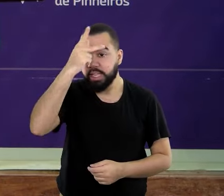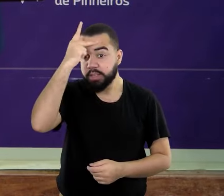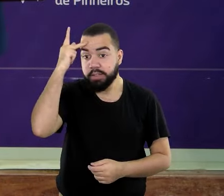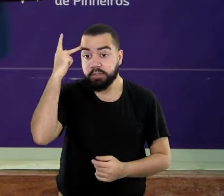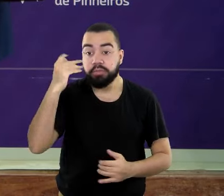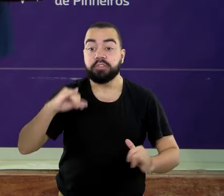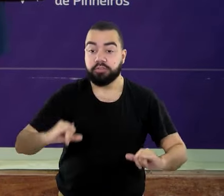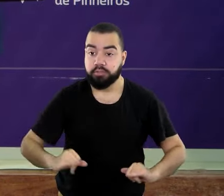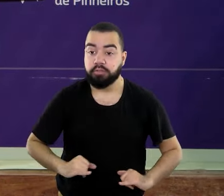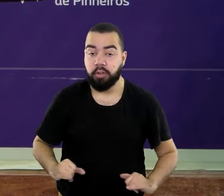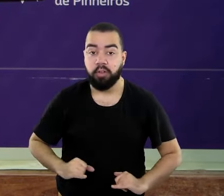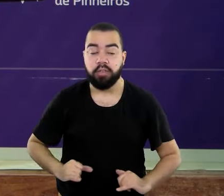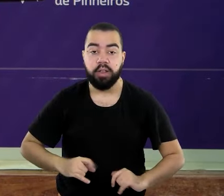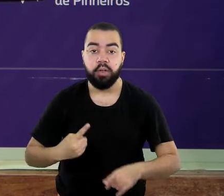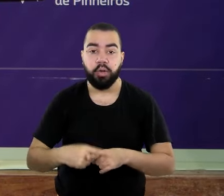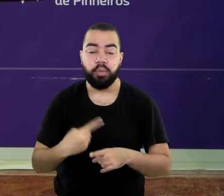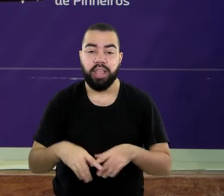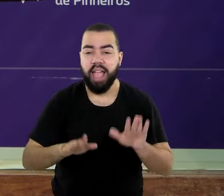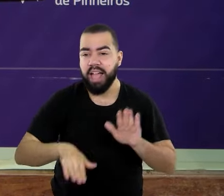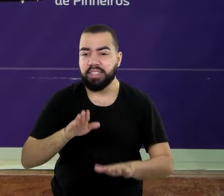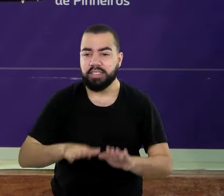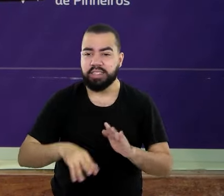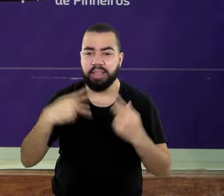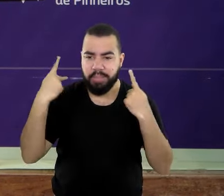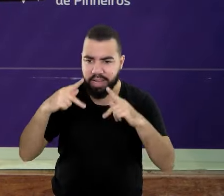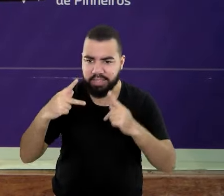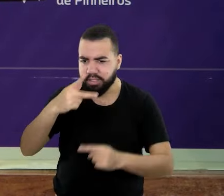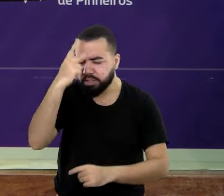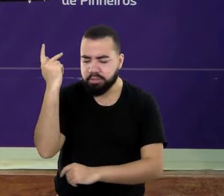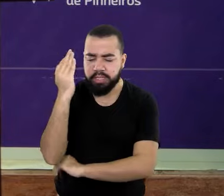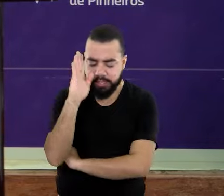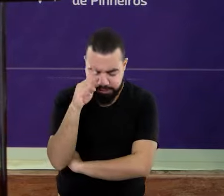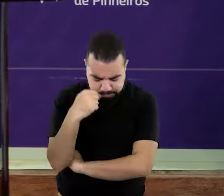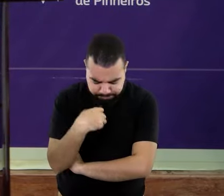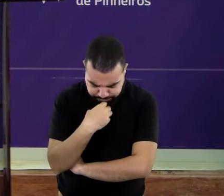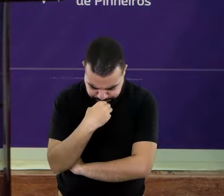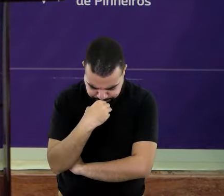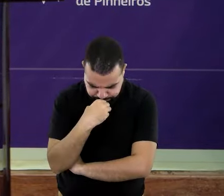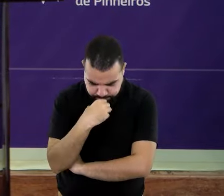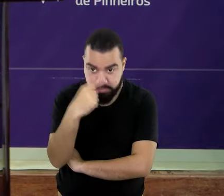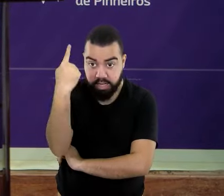por provações porque no meio da pregação essas pessoas sempre abaixam a cabeça assim no meio.